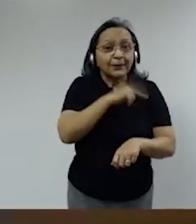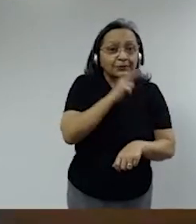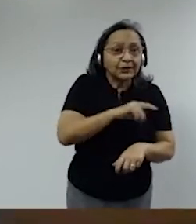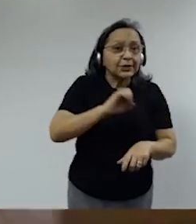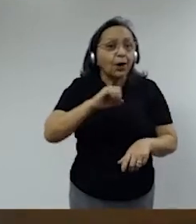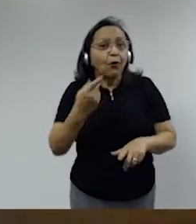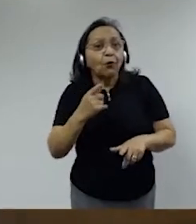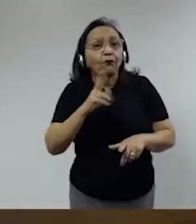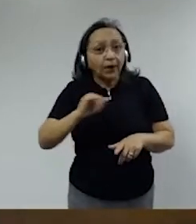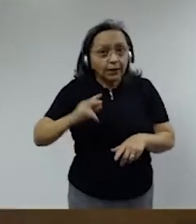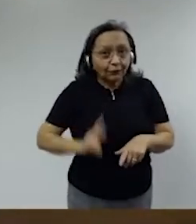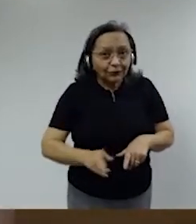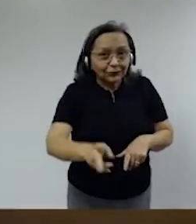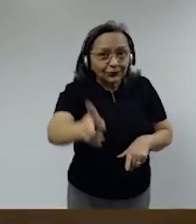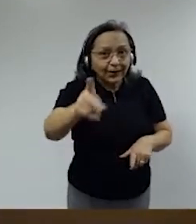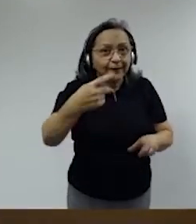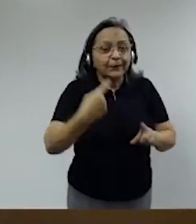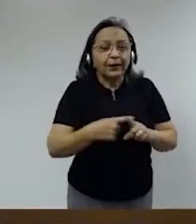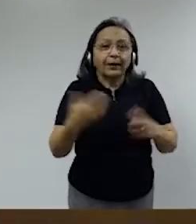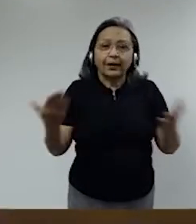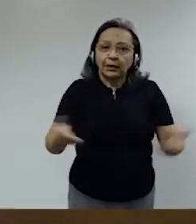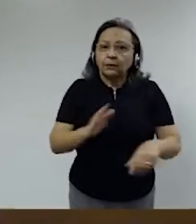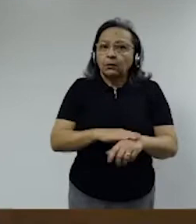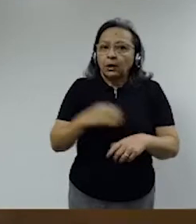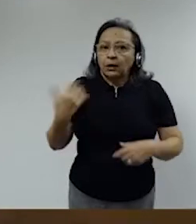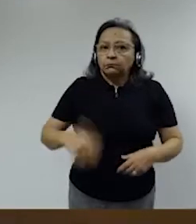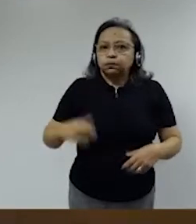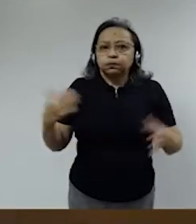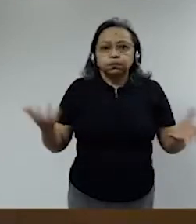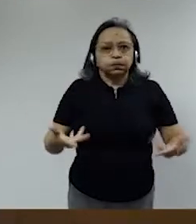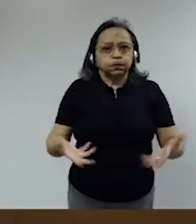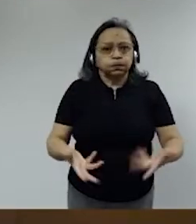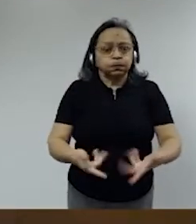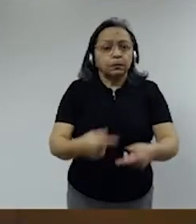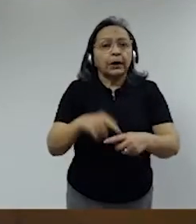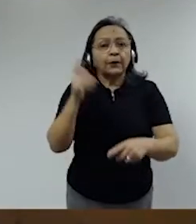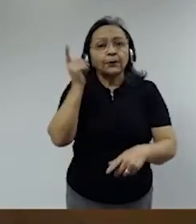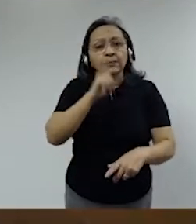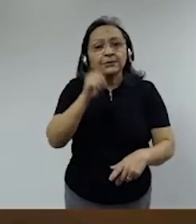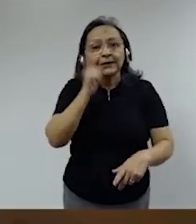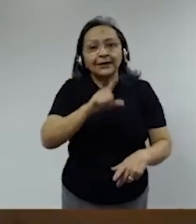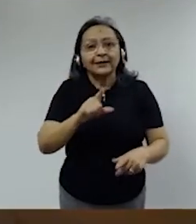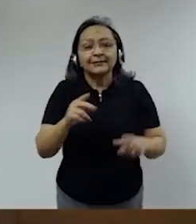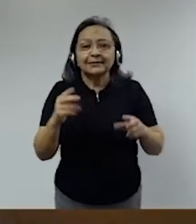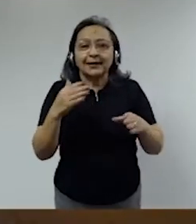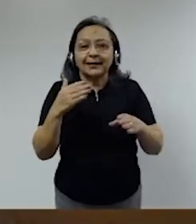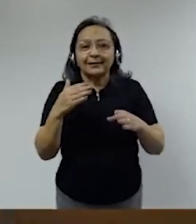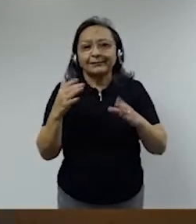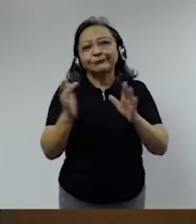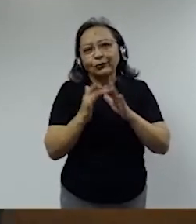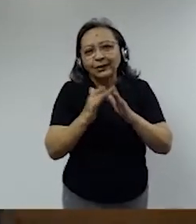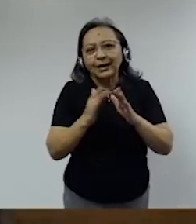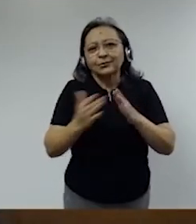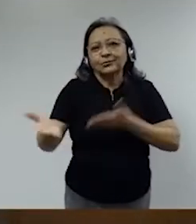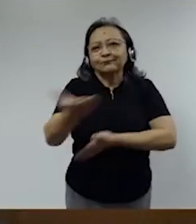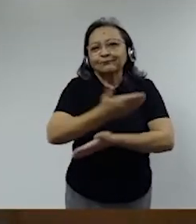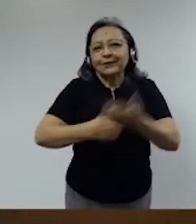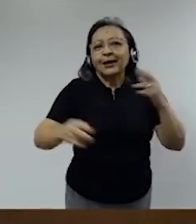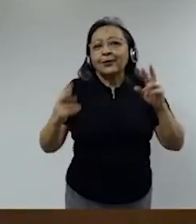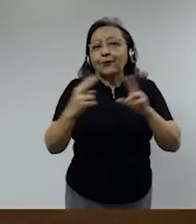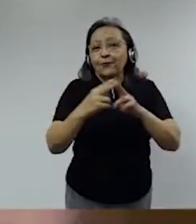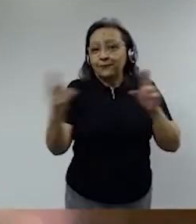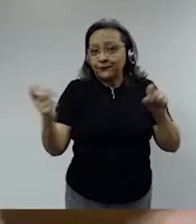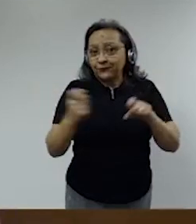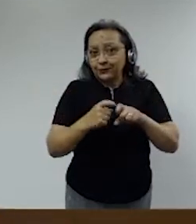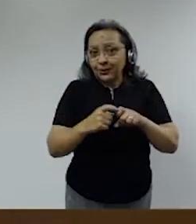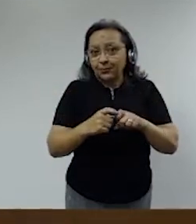corrida acelerada que foi feita para se conseguir esse acesso com o médico e o paciente dentro da telemedicina,